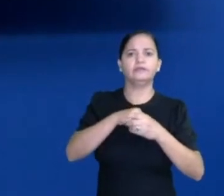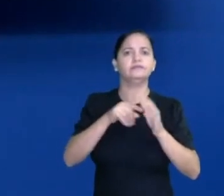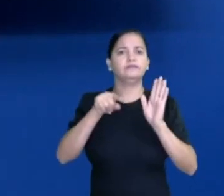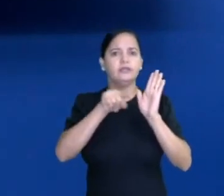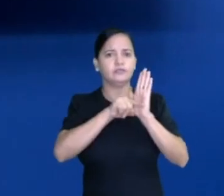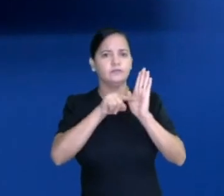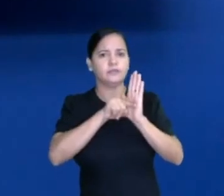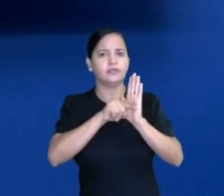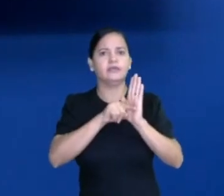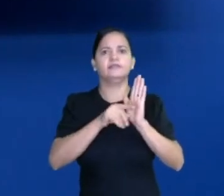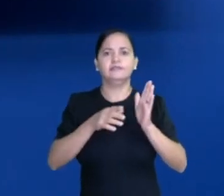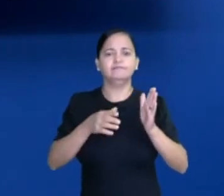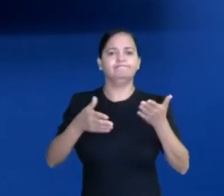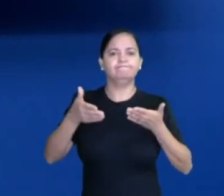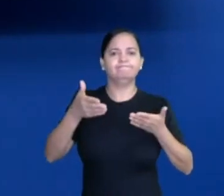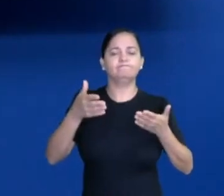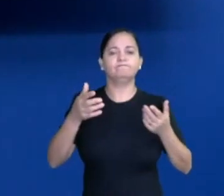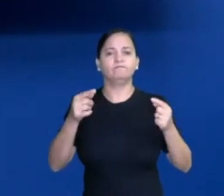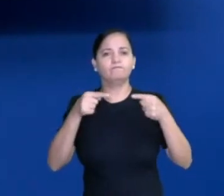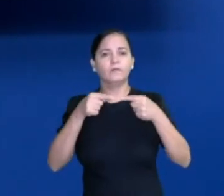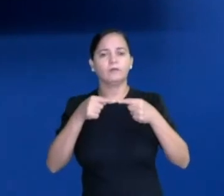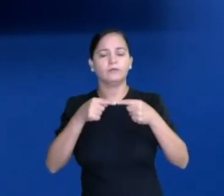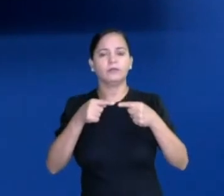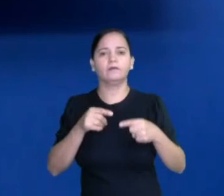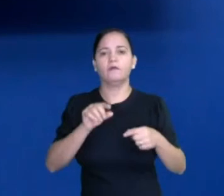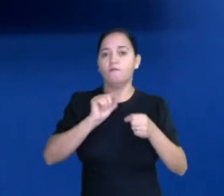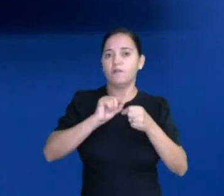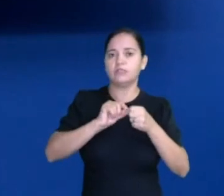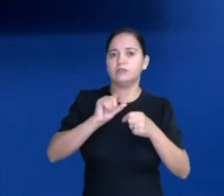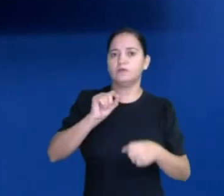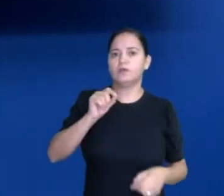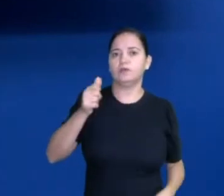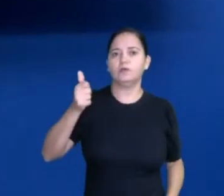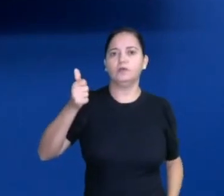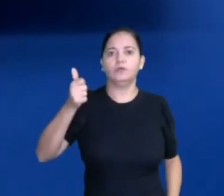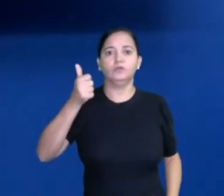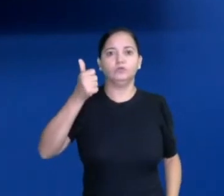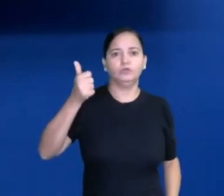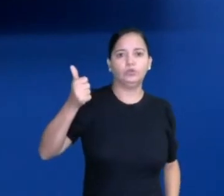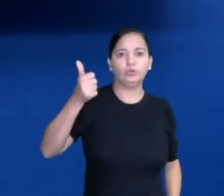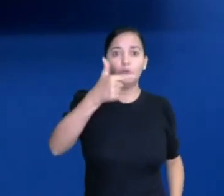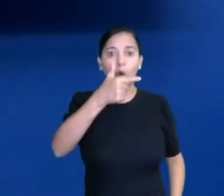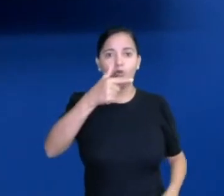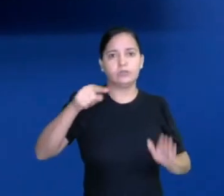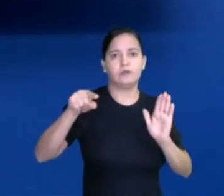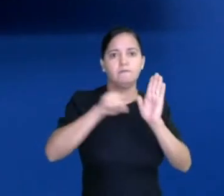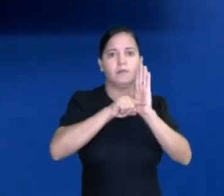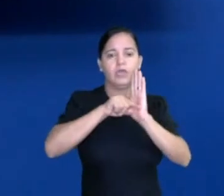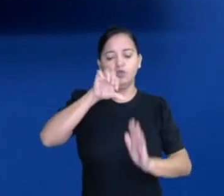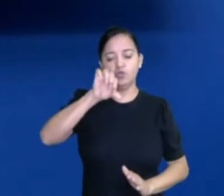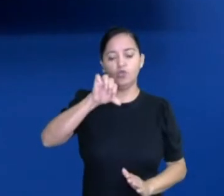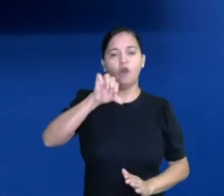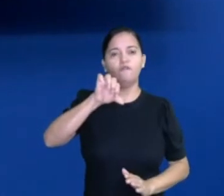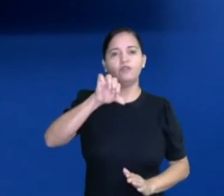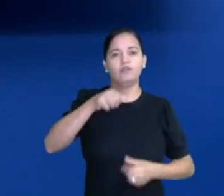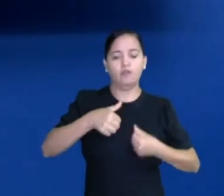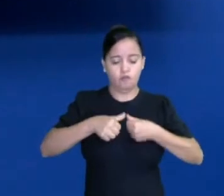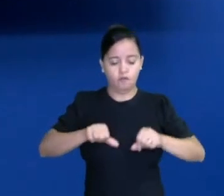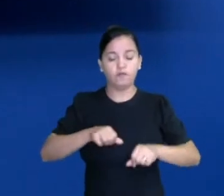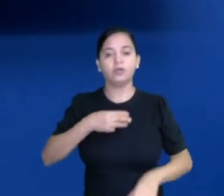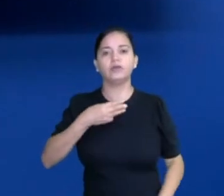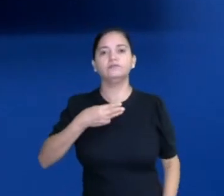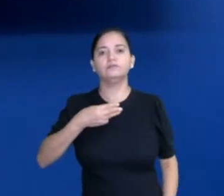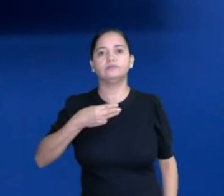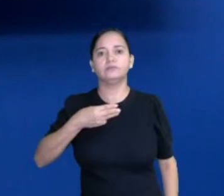subtração, associada à subtração. Então, o que é que eu vou fazer? 12 menos 9, que vai me dar